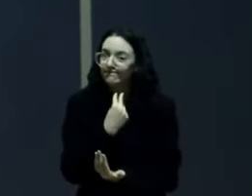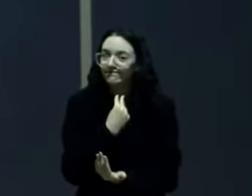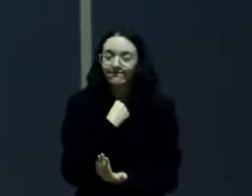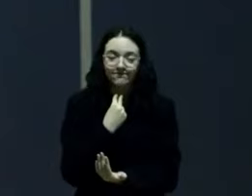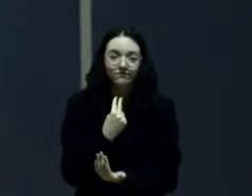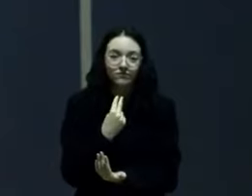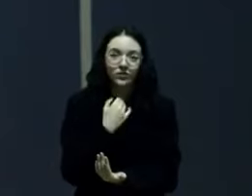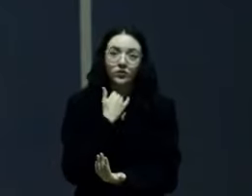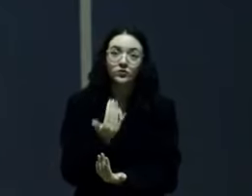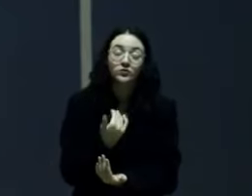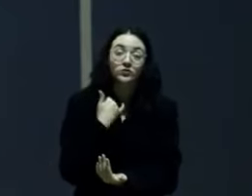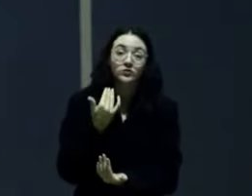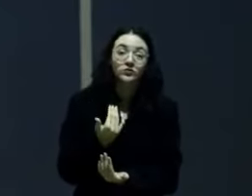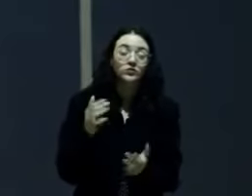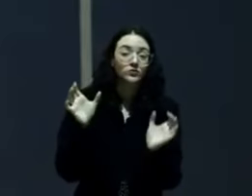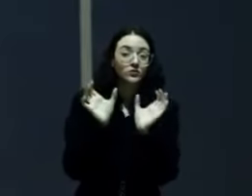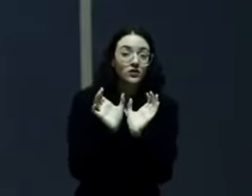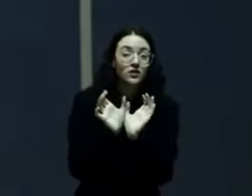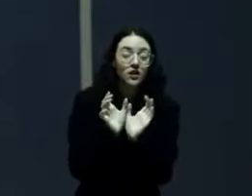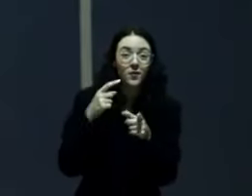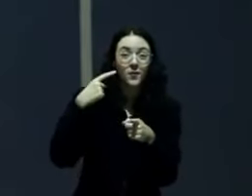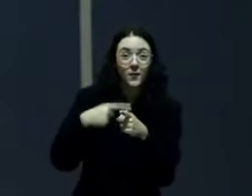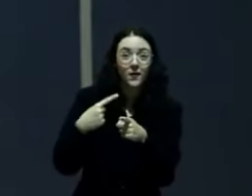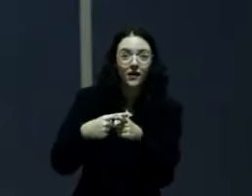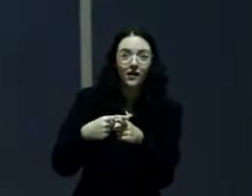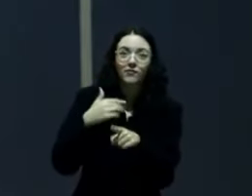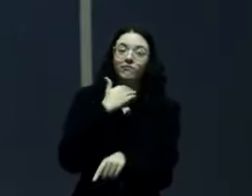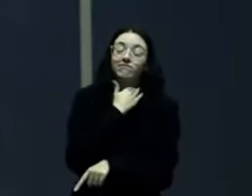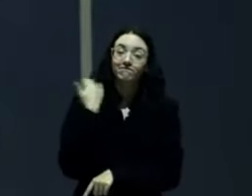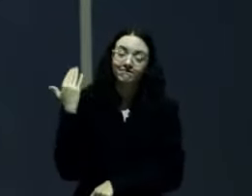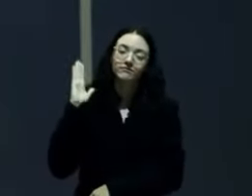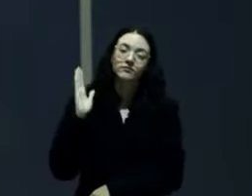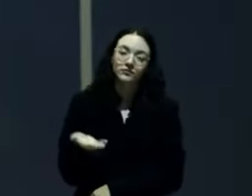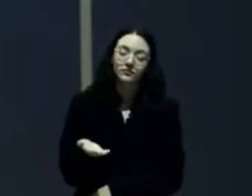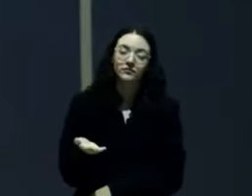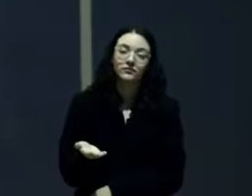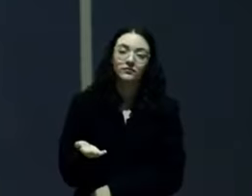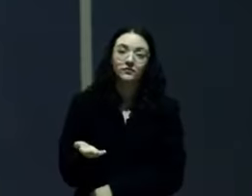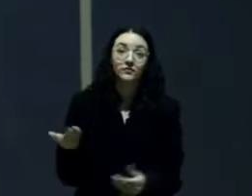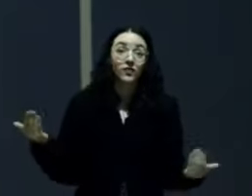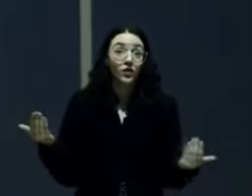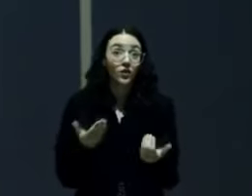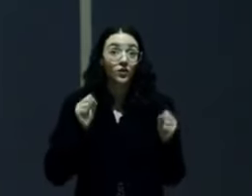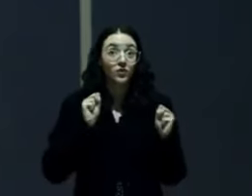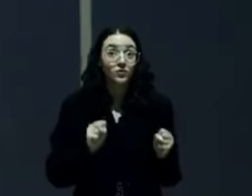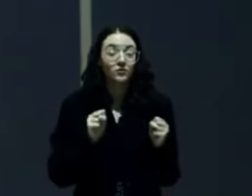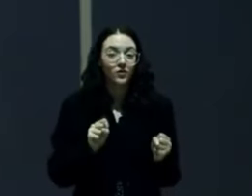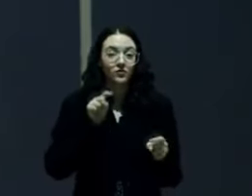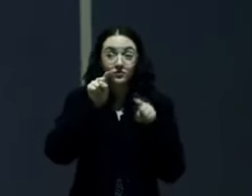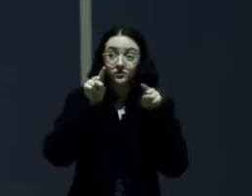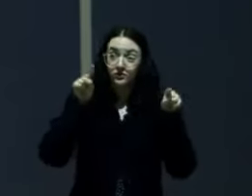Mês passado foi a última ceia de muitos. E hoje pode ser a última ceia